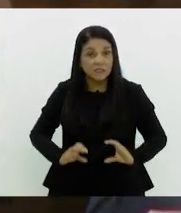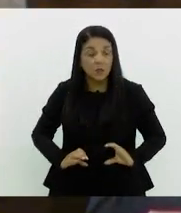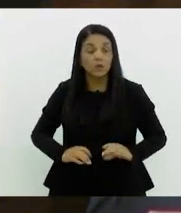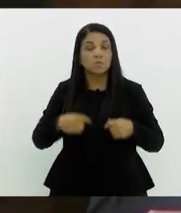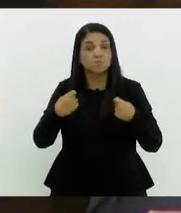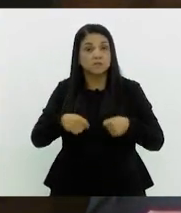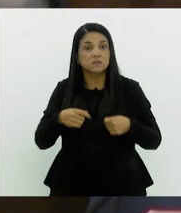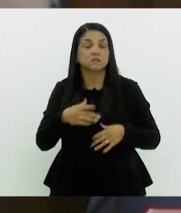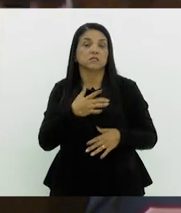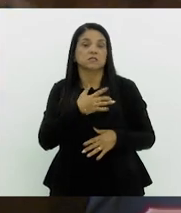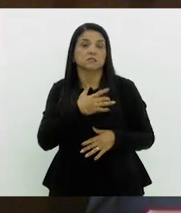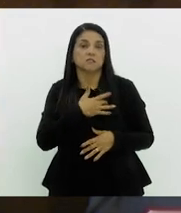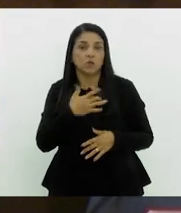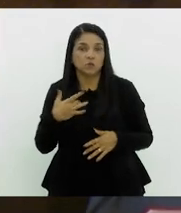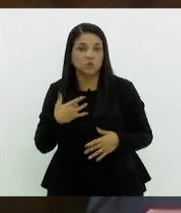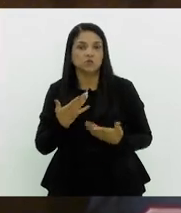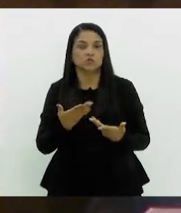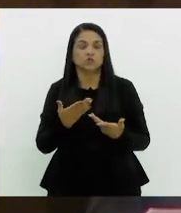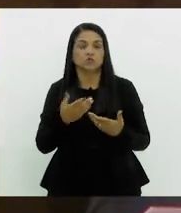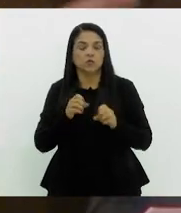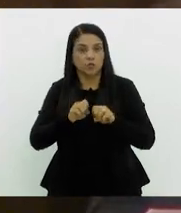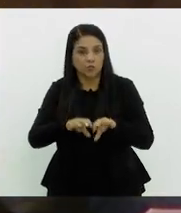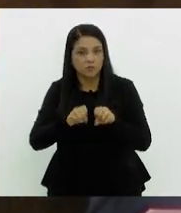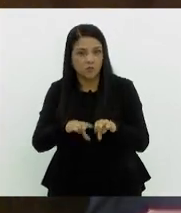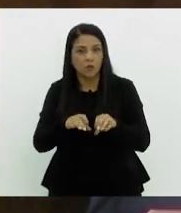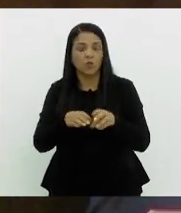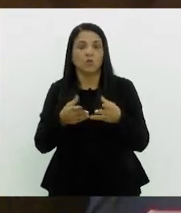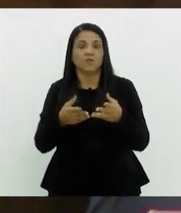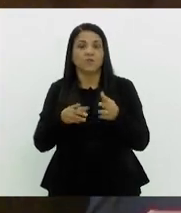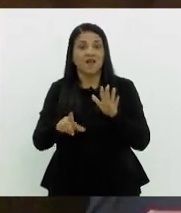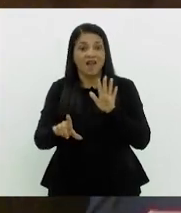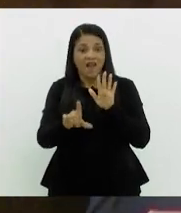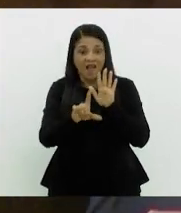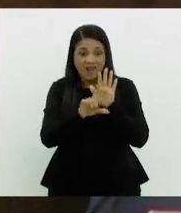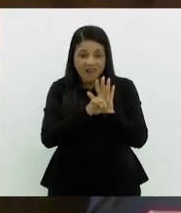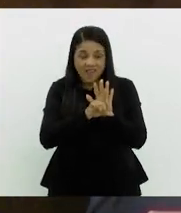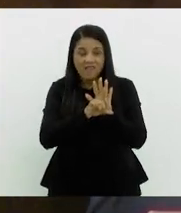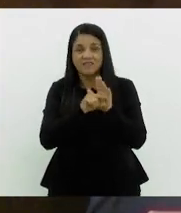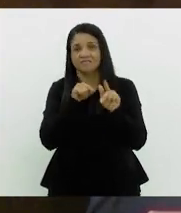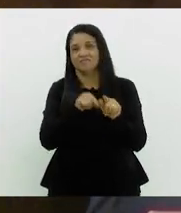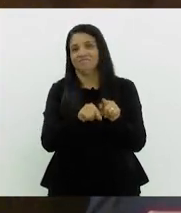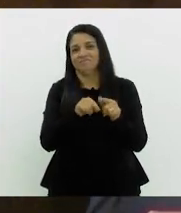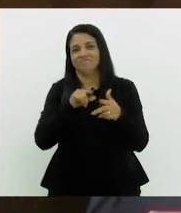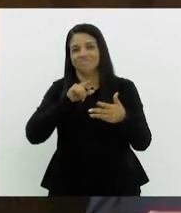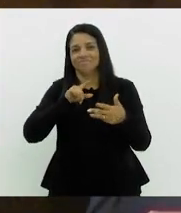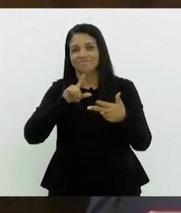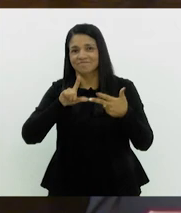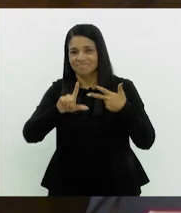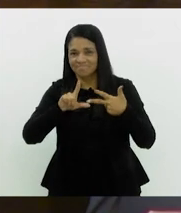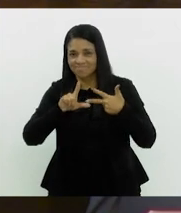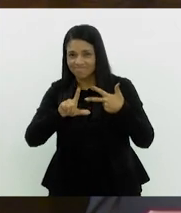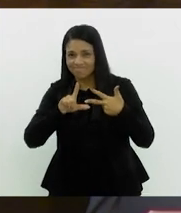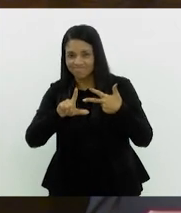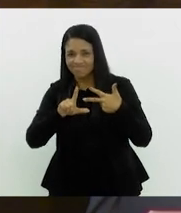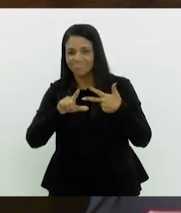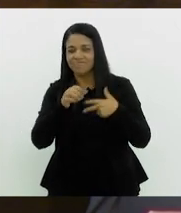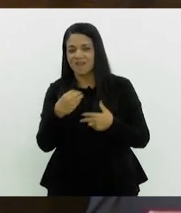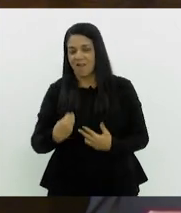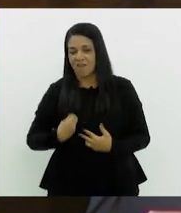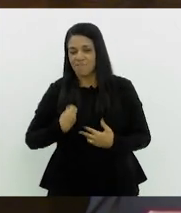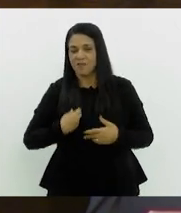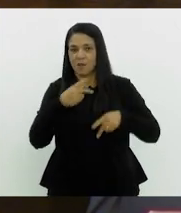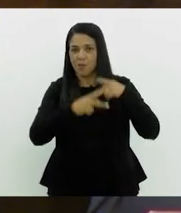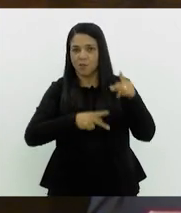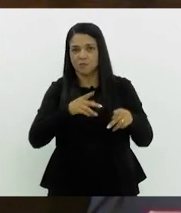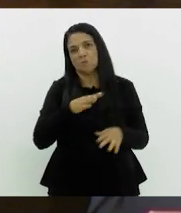são tiradas, é na defesa do Poder Legislativo e que a vida desse cidadão melhora. Então, eu